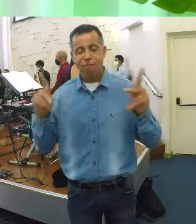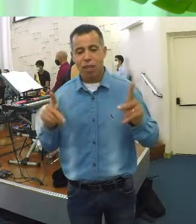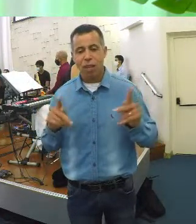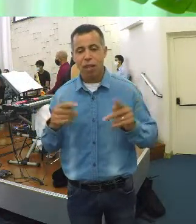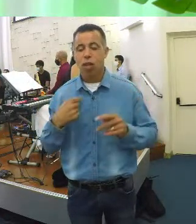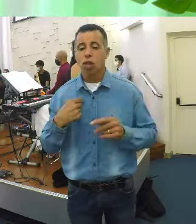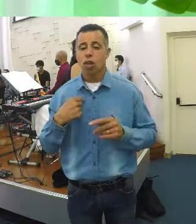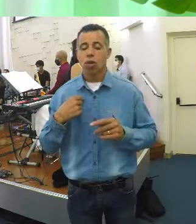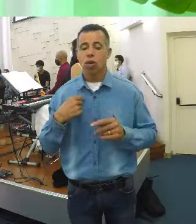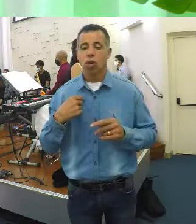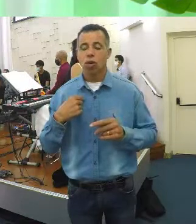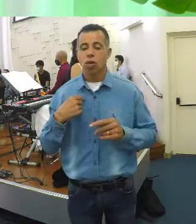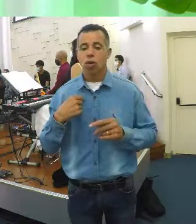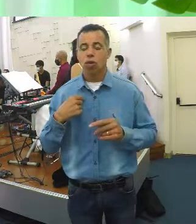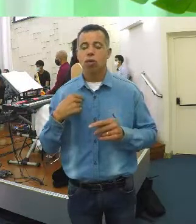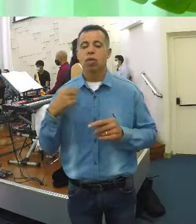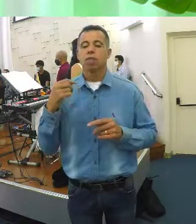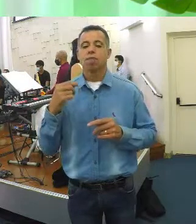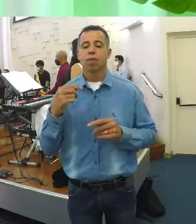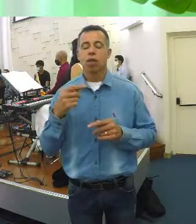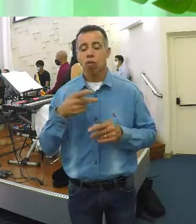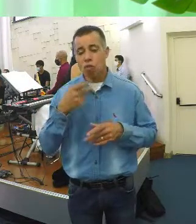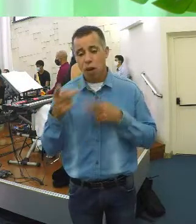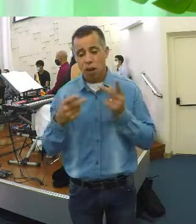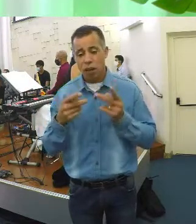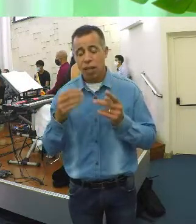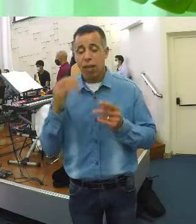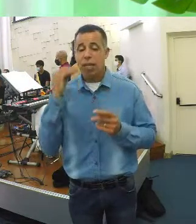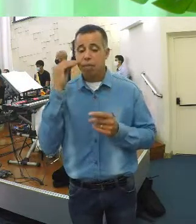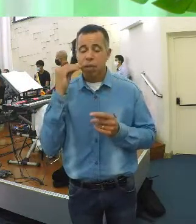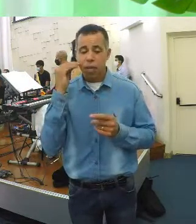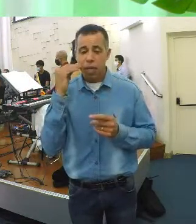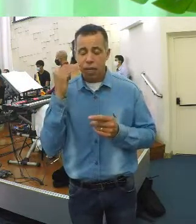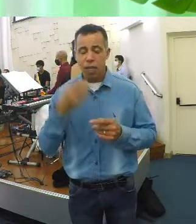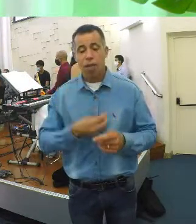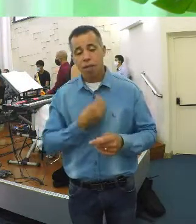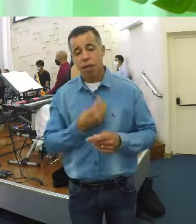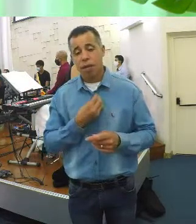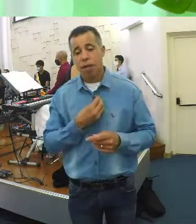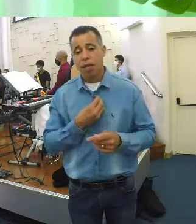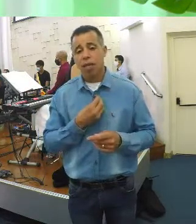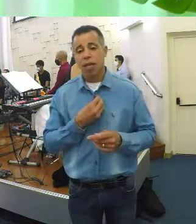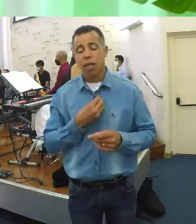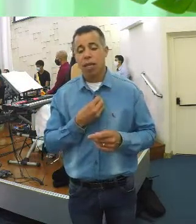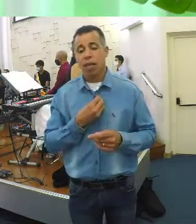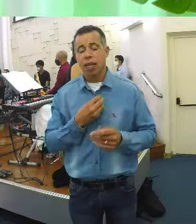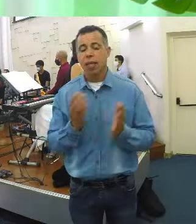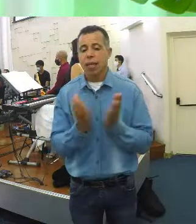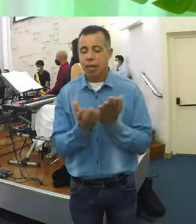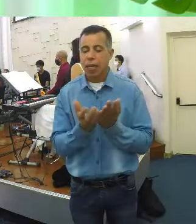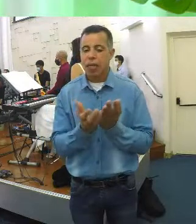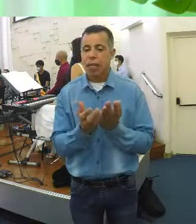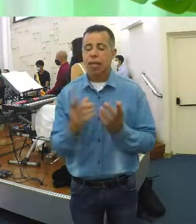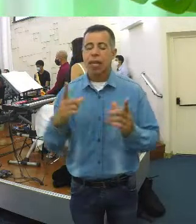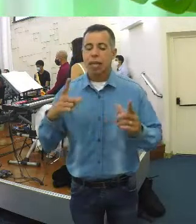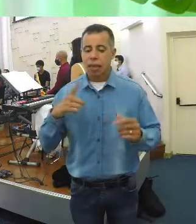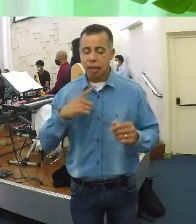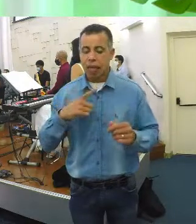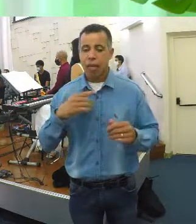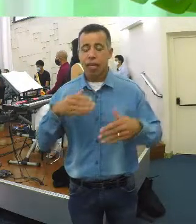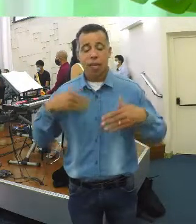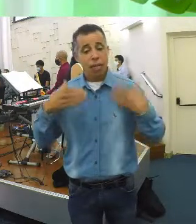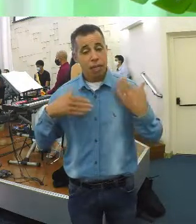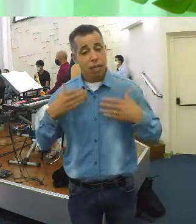das grandes experiências da vida cristã é ter alegria. Não estou dizendo que não existem dias difíceis, não